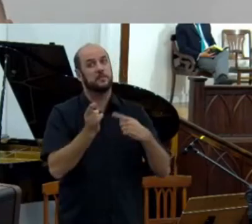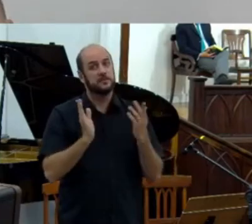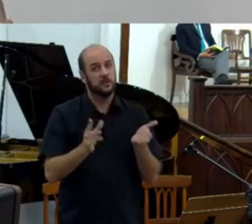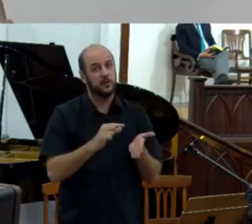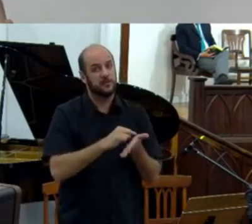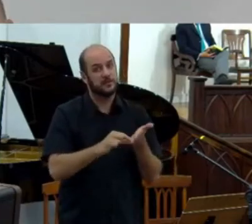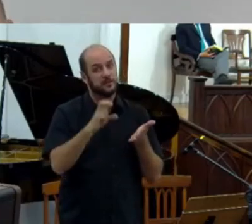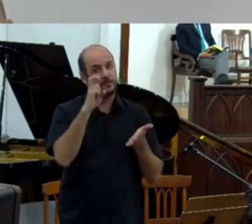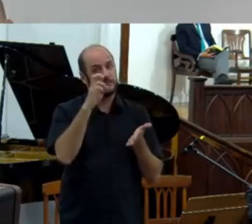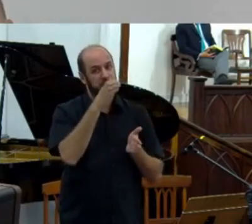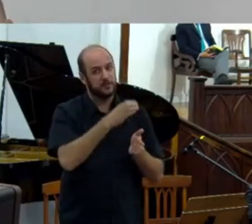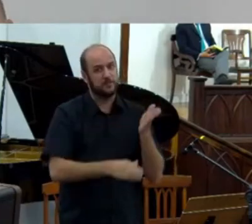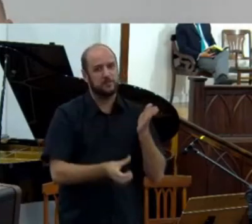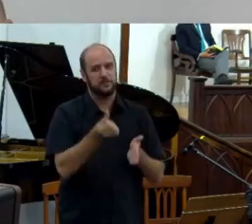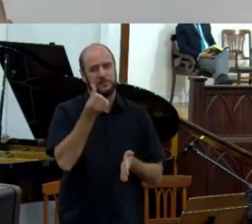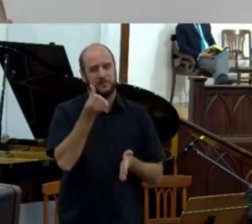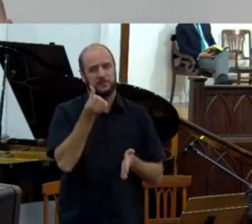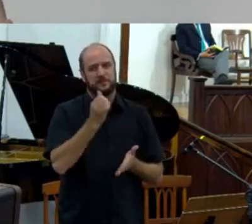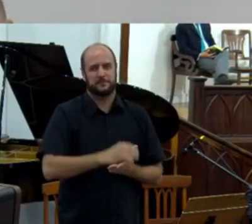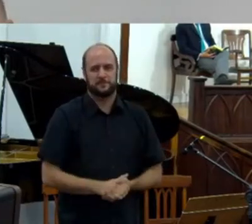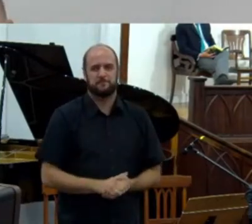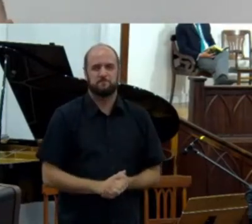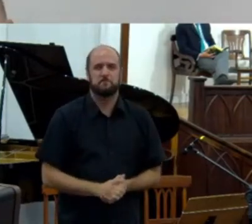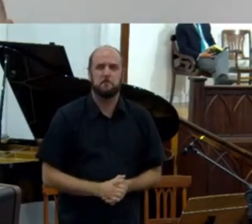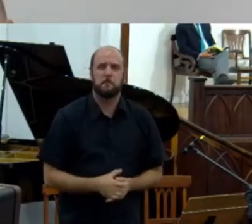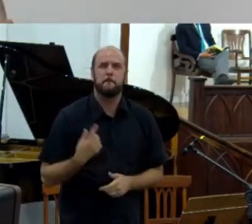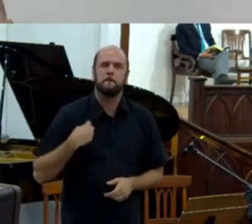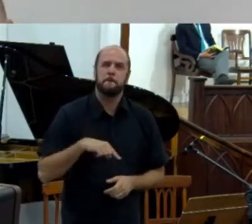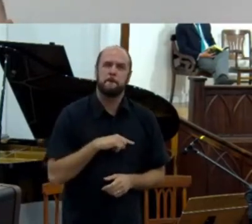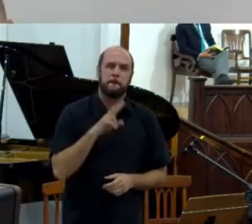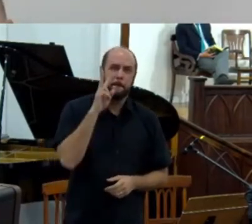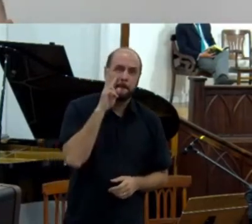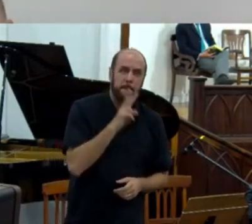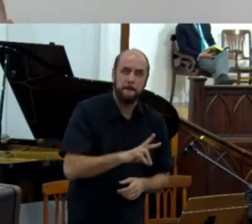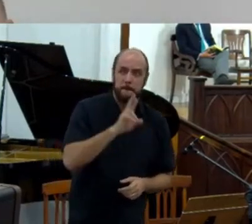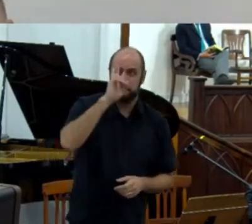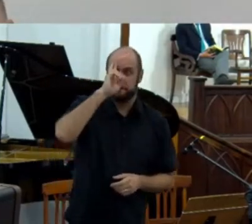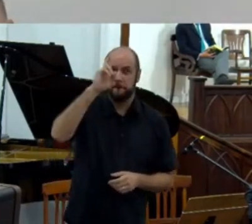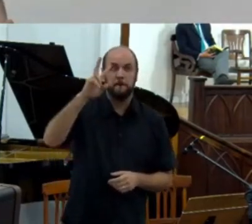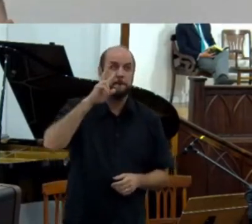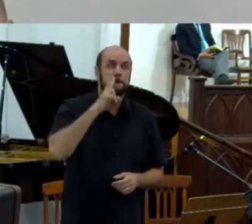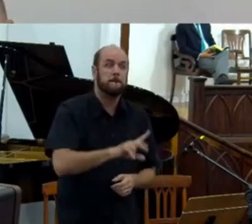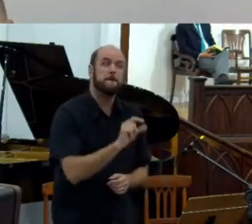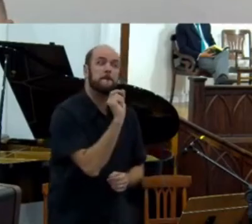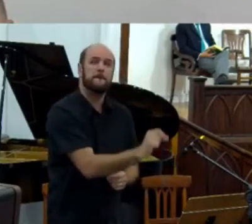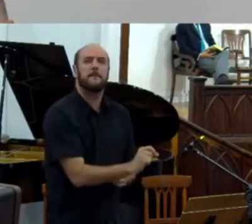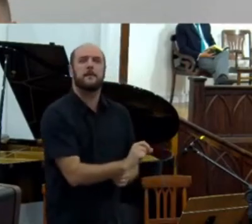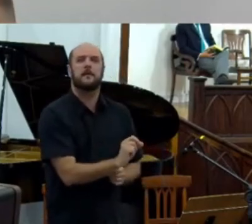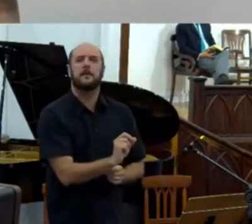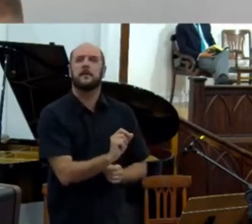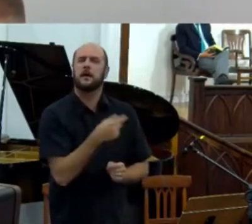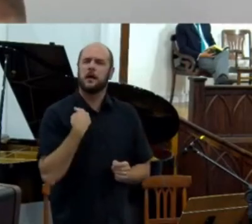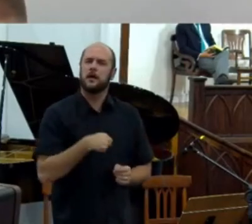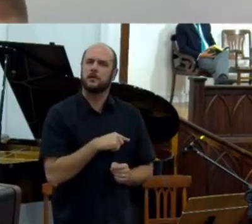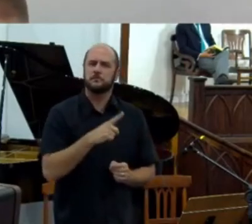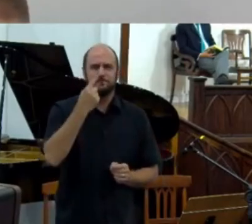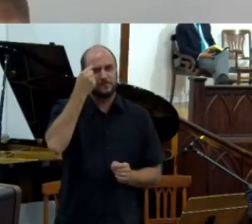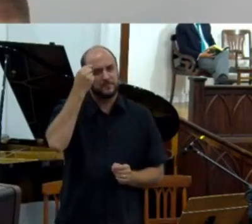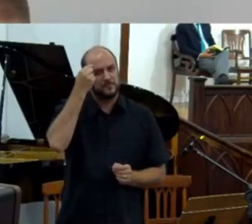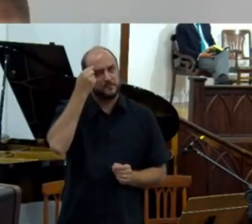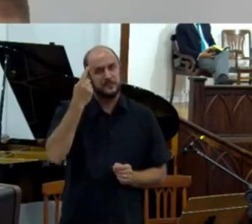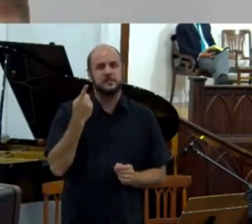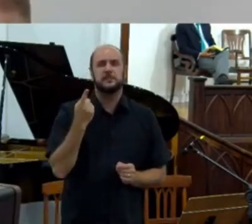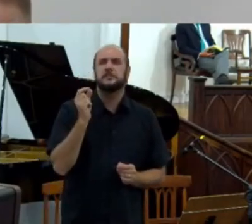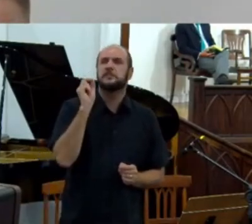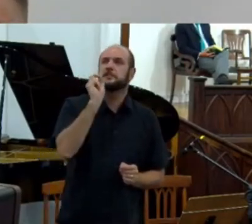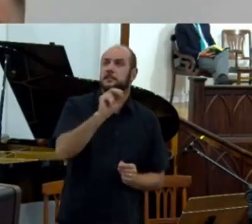versículo 5 do capítulo 6. E quando nós olhamos o que o Senhor viu, ou quando nós então consideramos